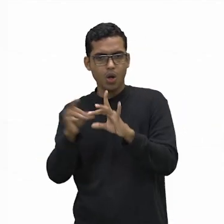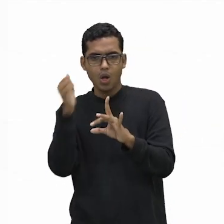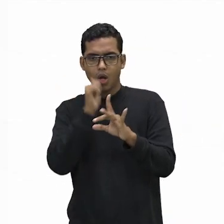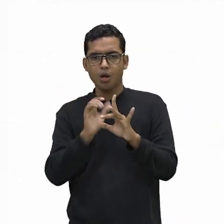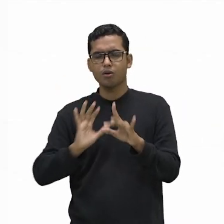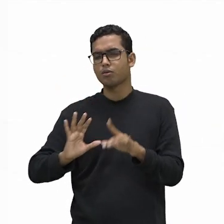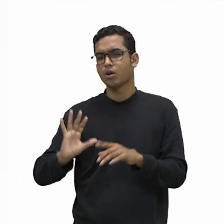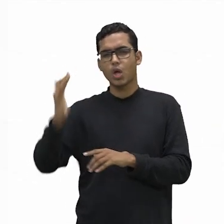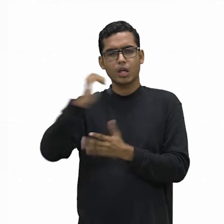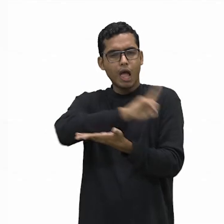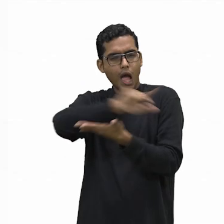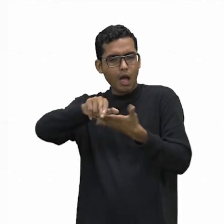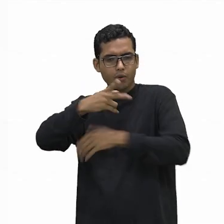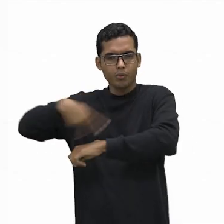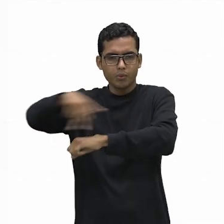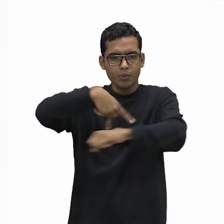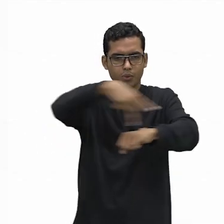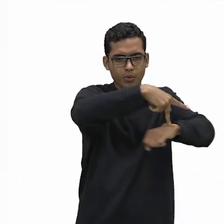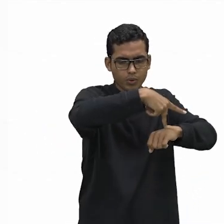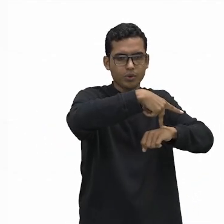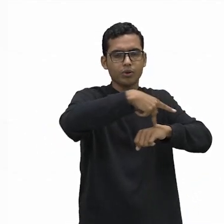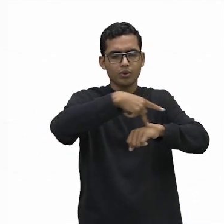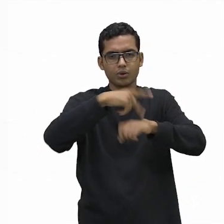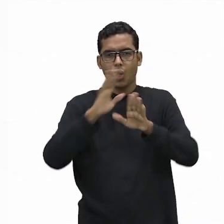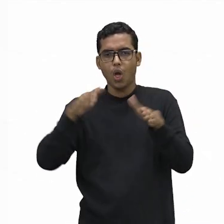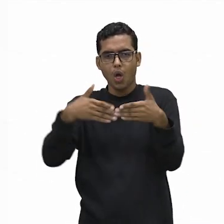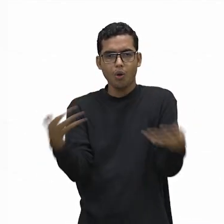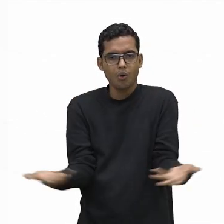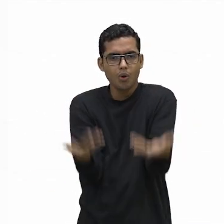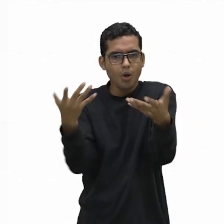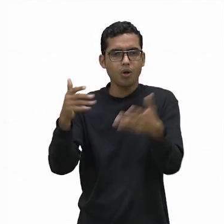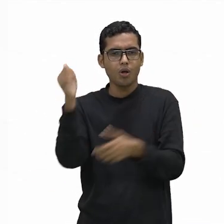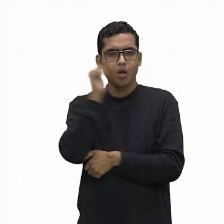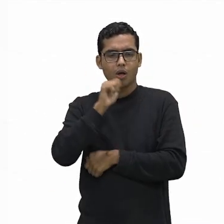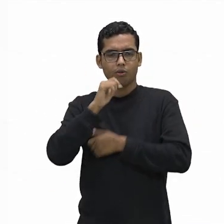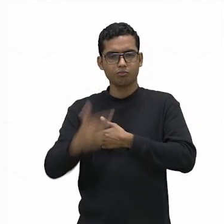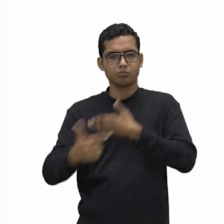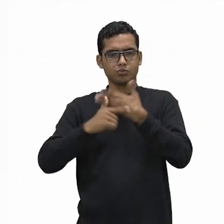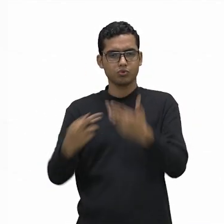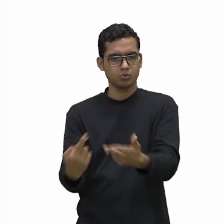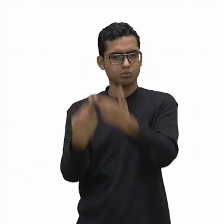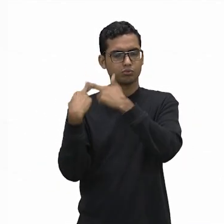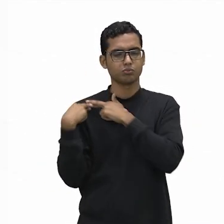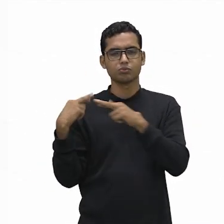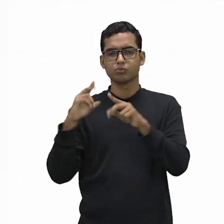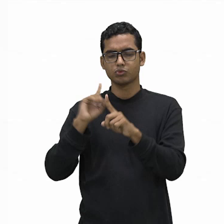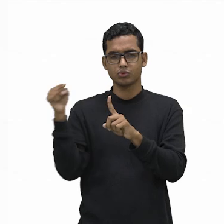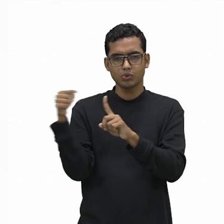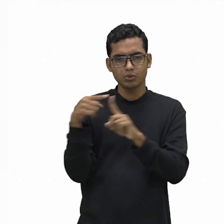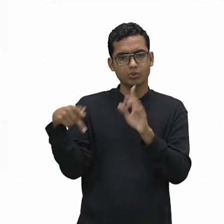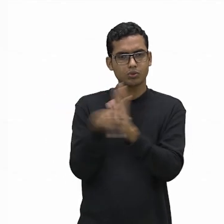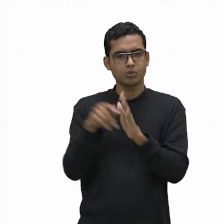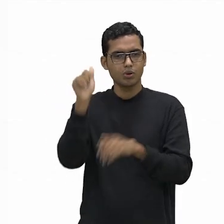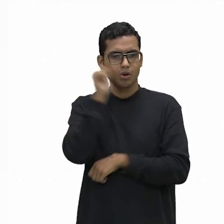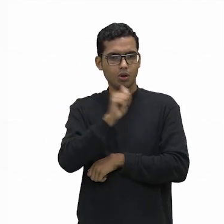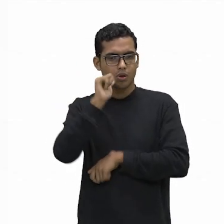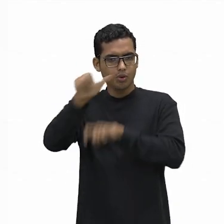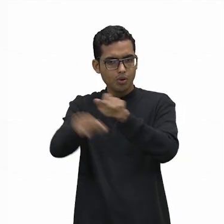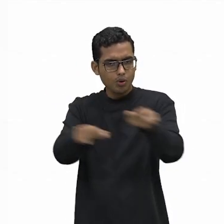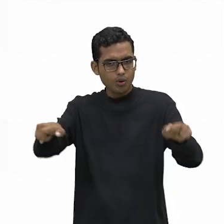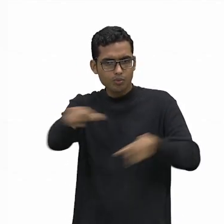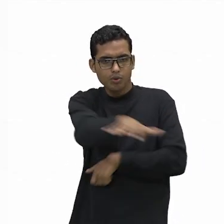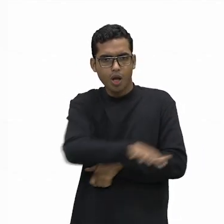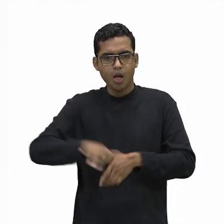com atividades que visam dar visibilidade ao papel e às contribuições fundamentais